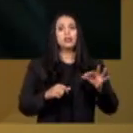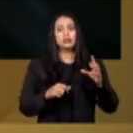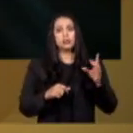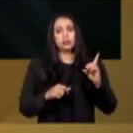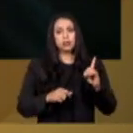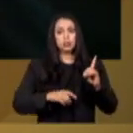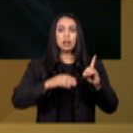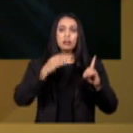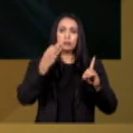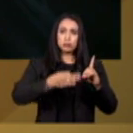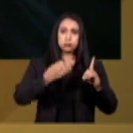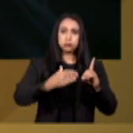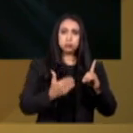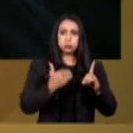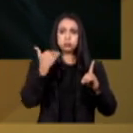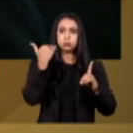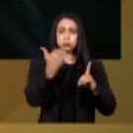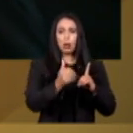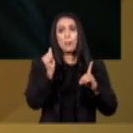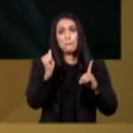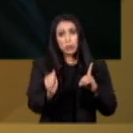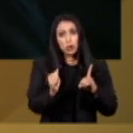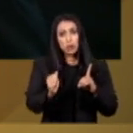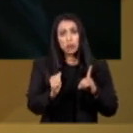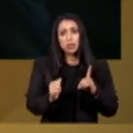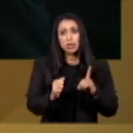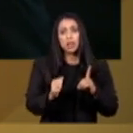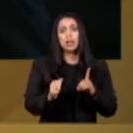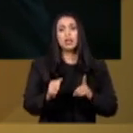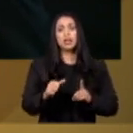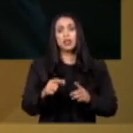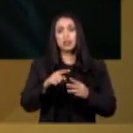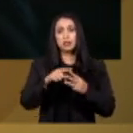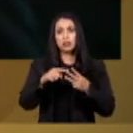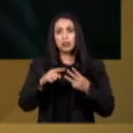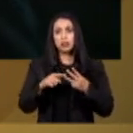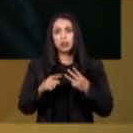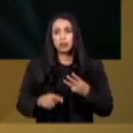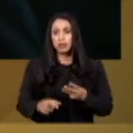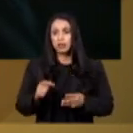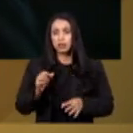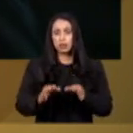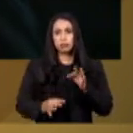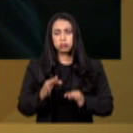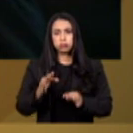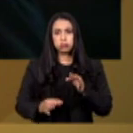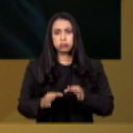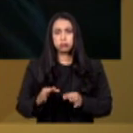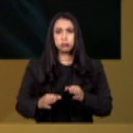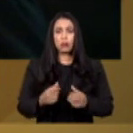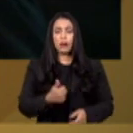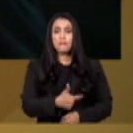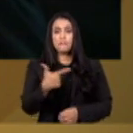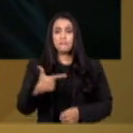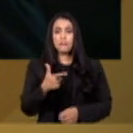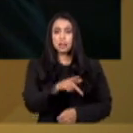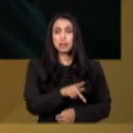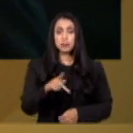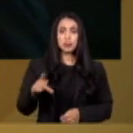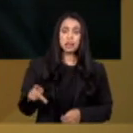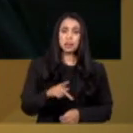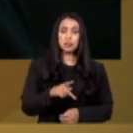desembargadores para poder concorrer aos cargos de presidente vice-presidente e